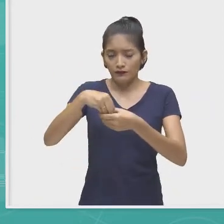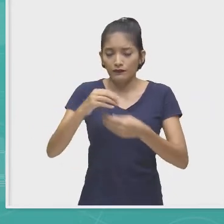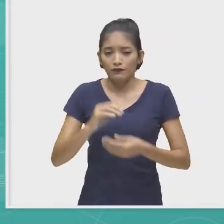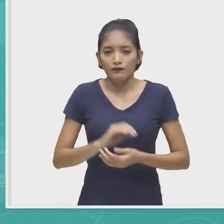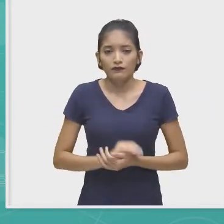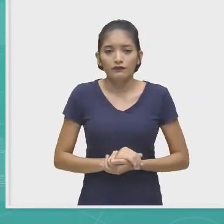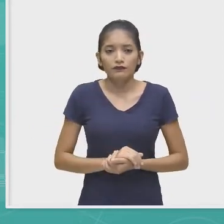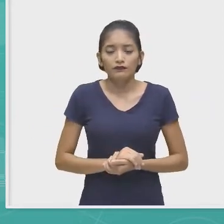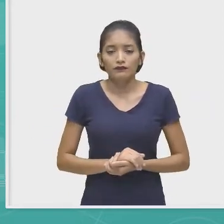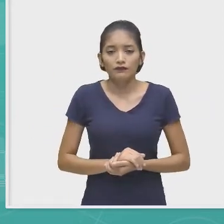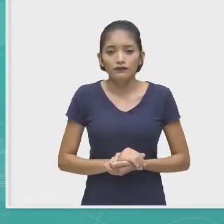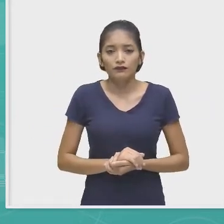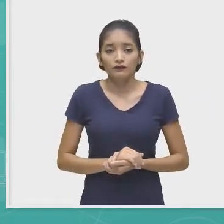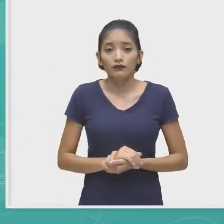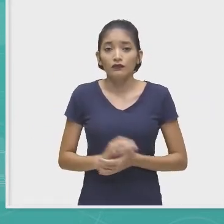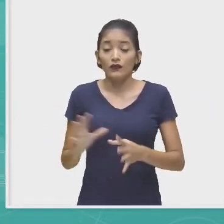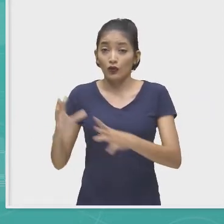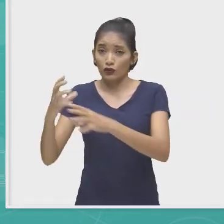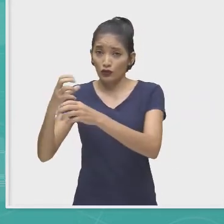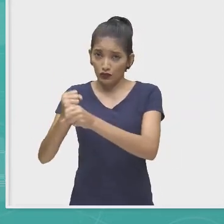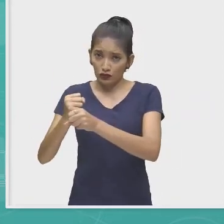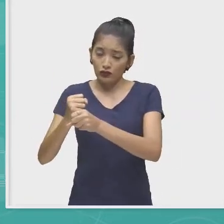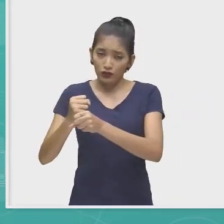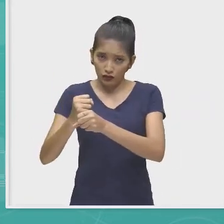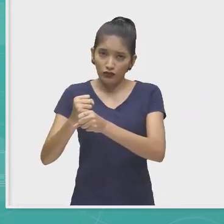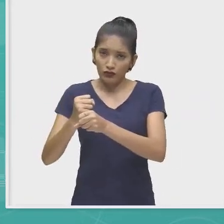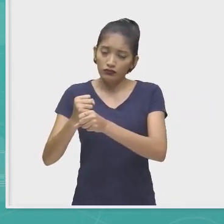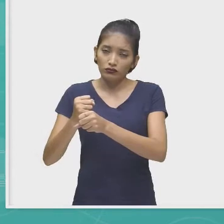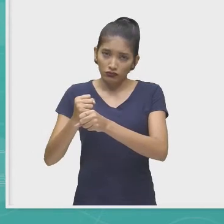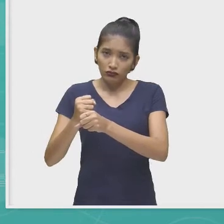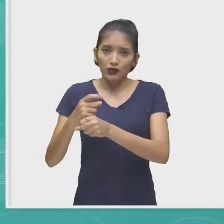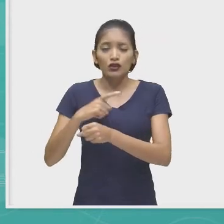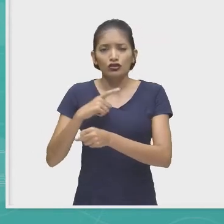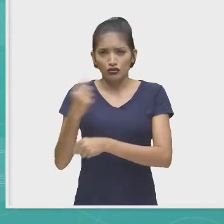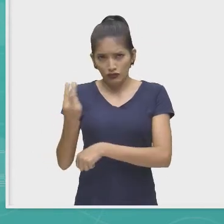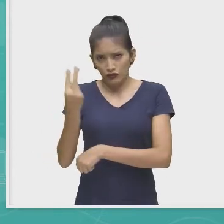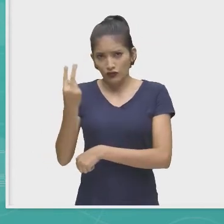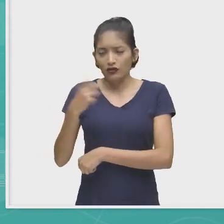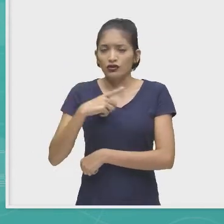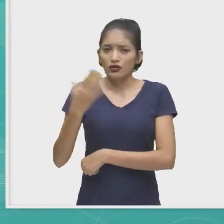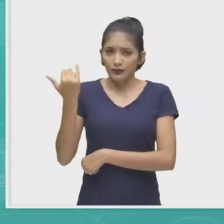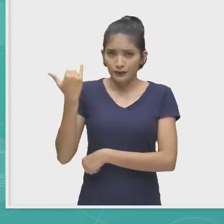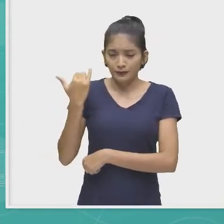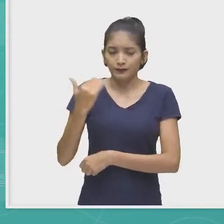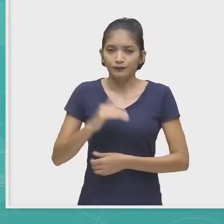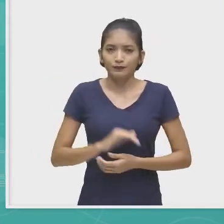Aqui, o total do valor que eu possuía